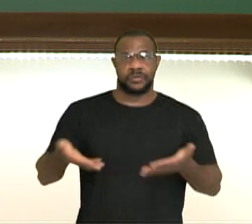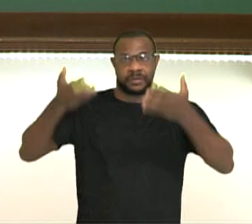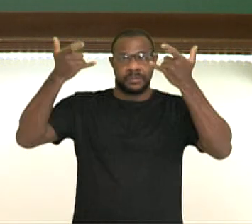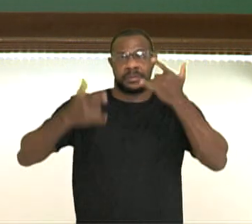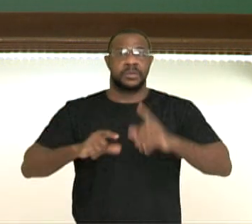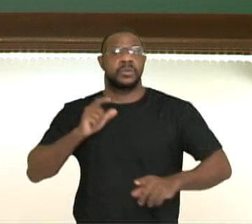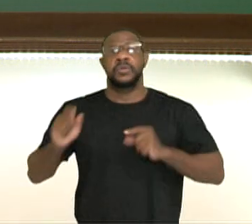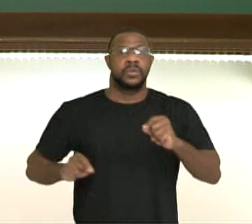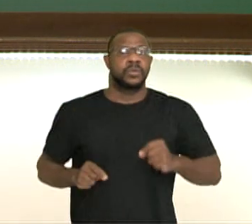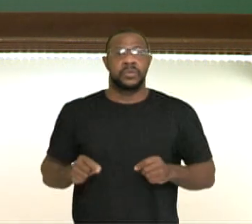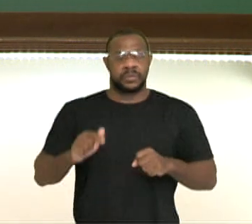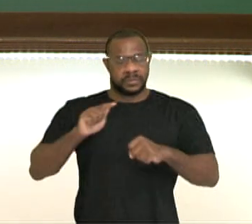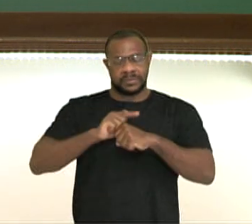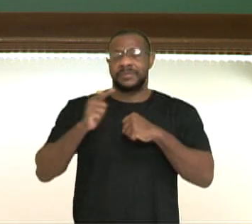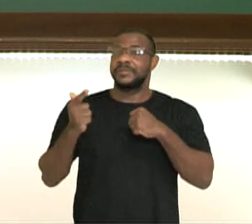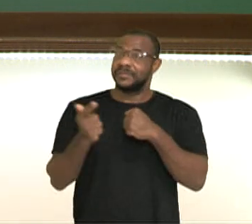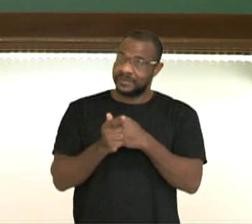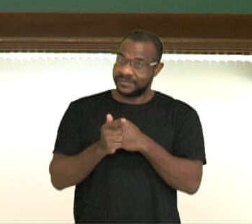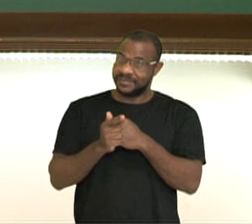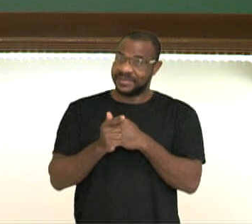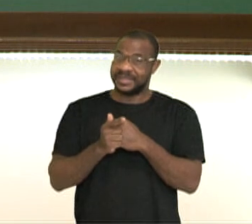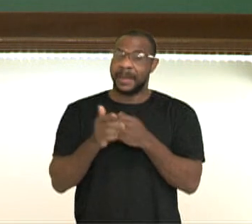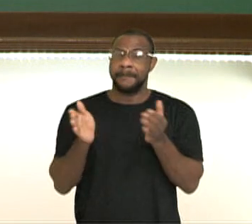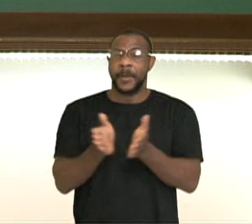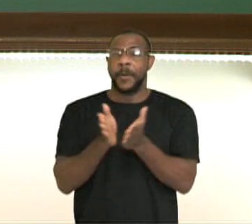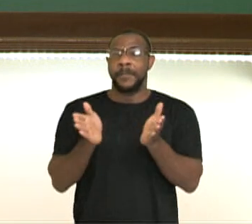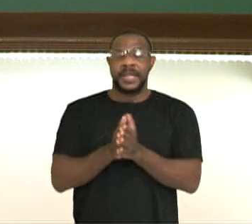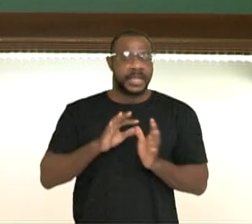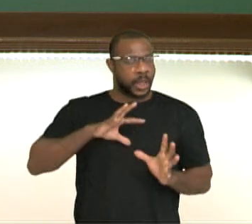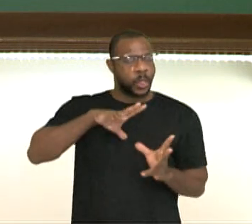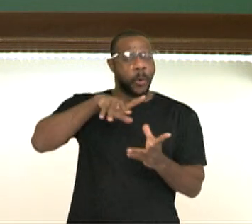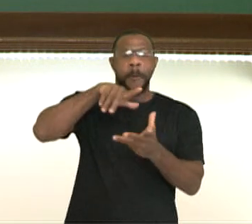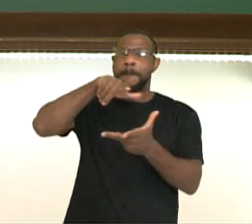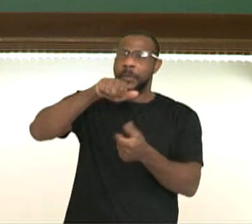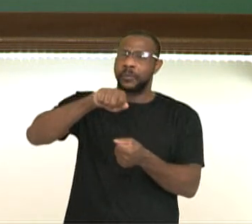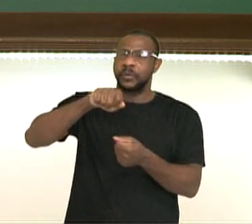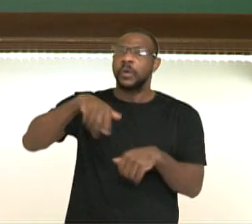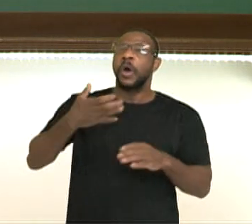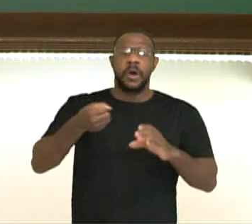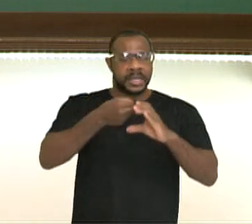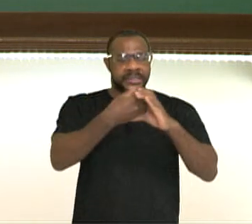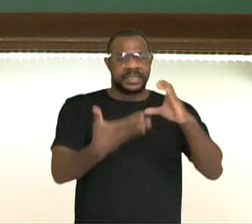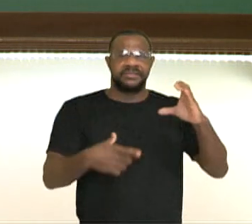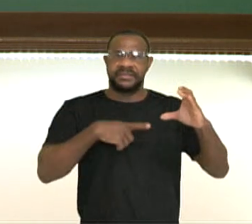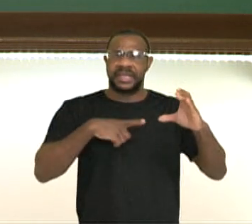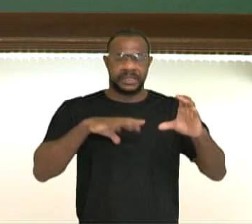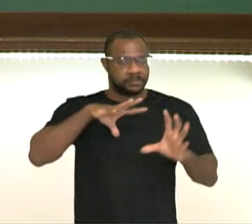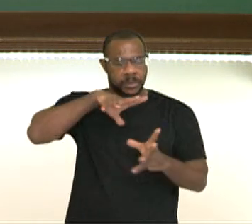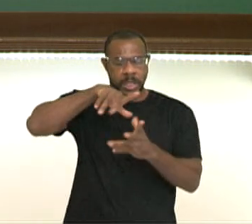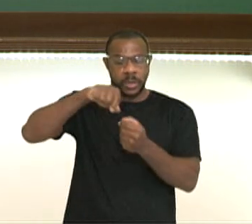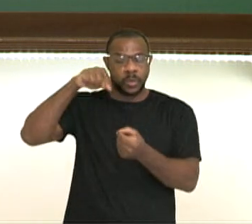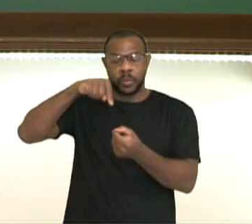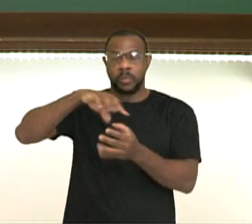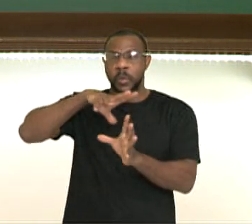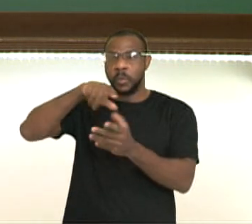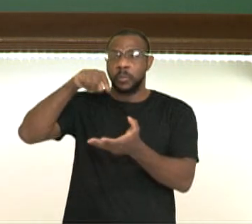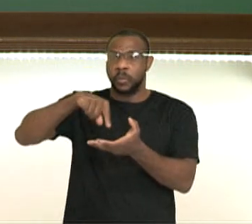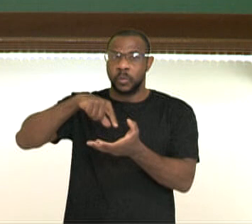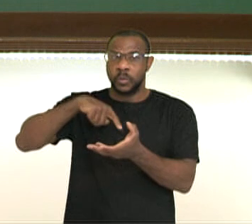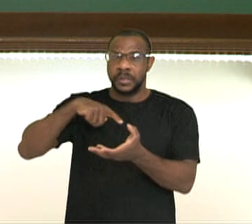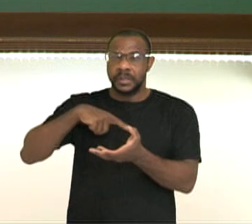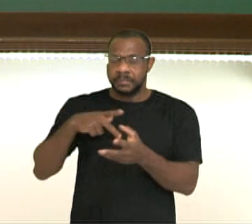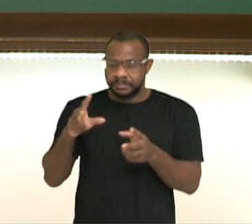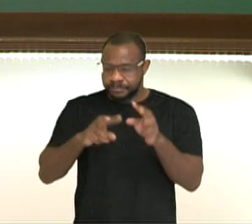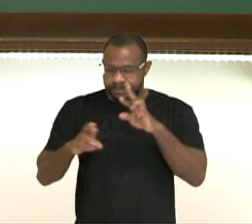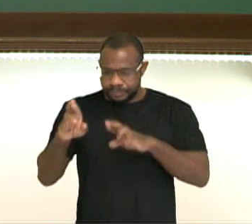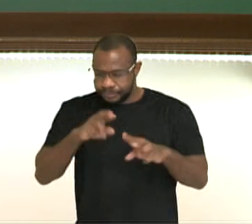da geografia da pobreza no mundo. Que características existem em termos mundiais, estabelecendo uma